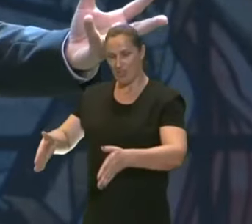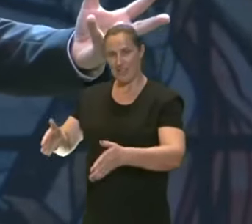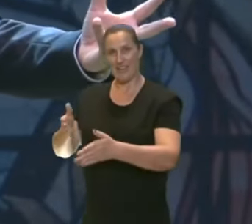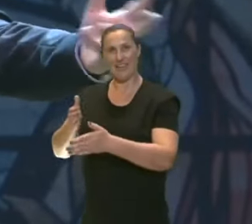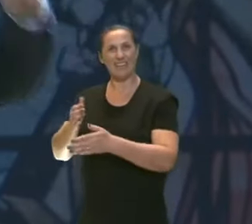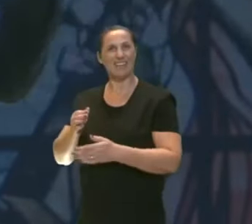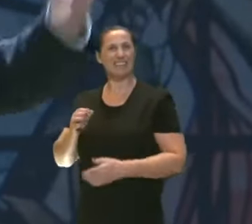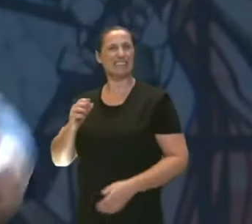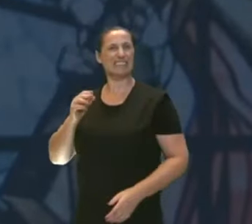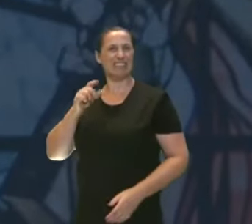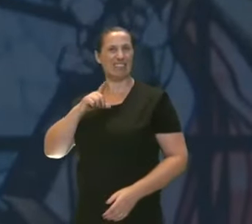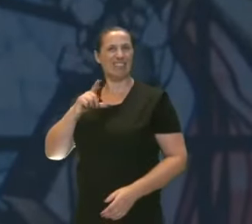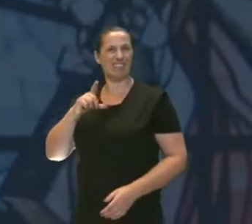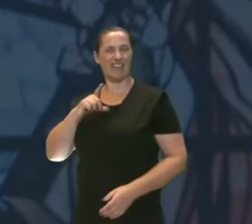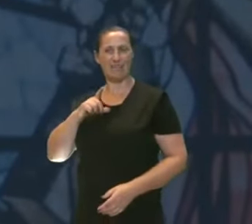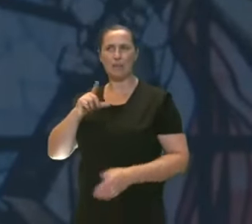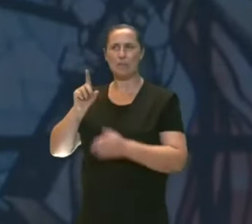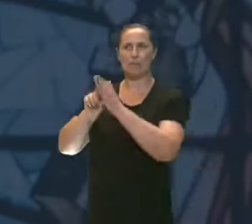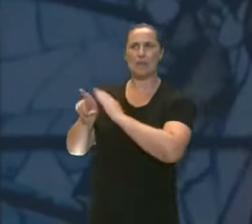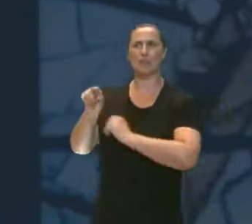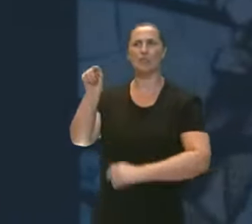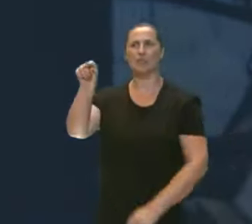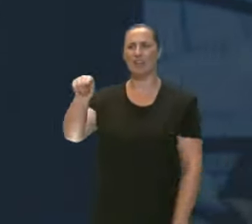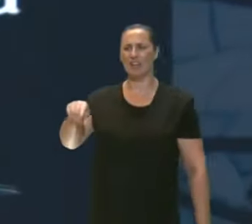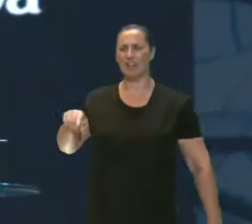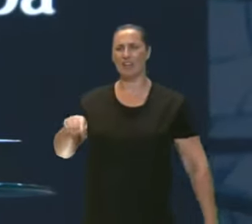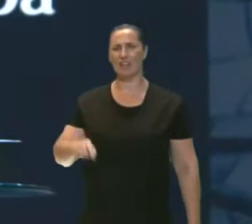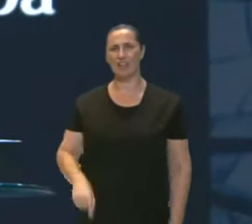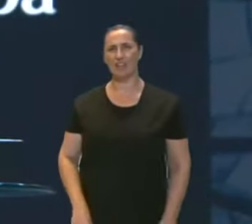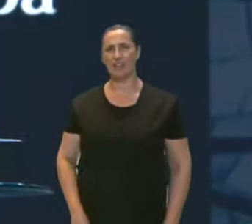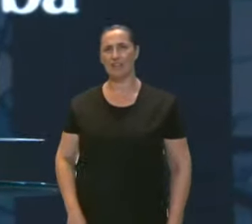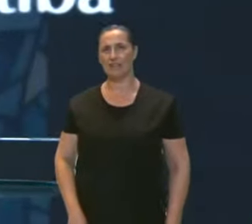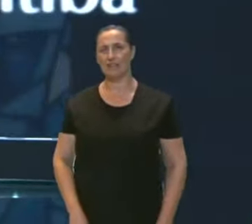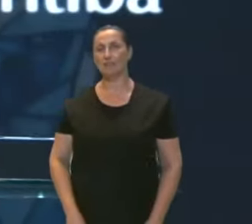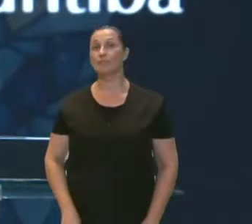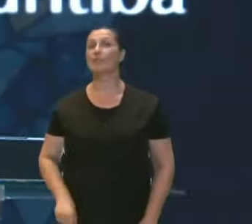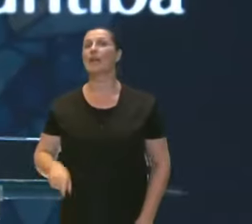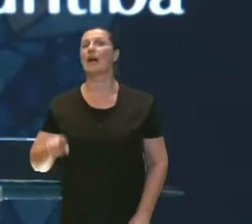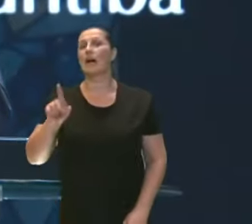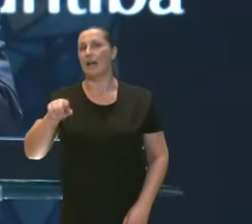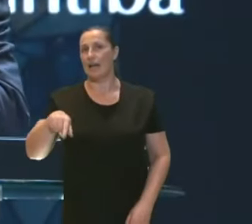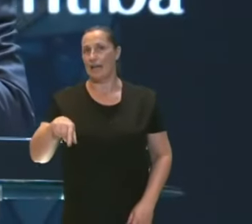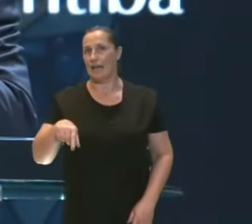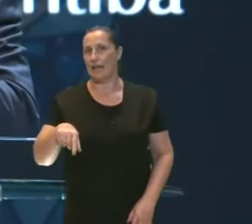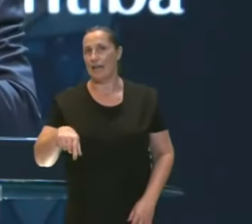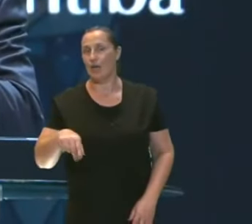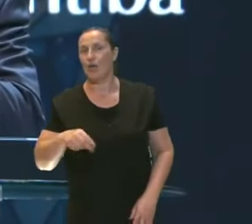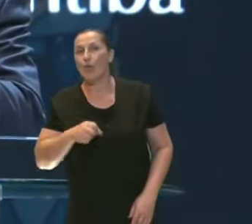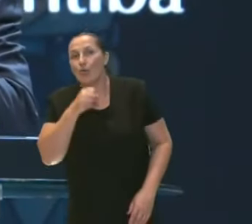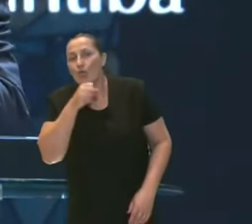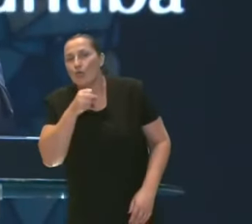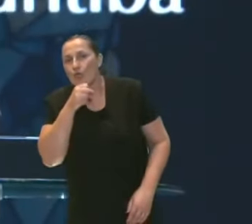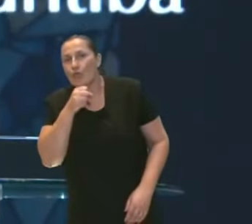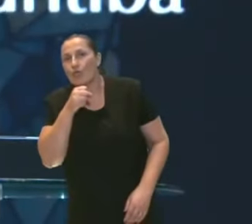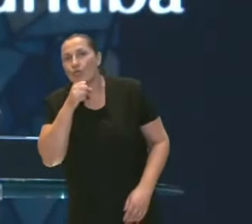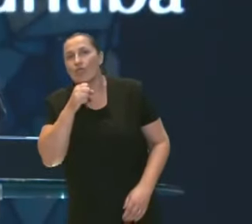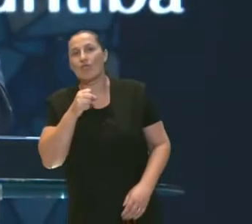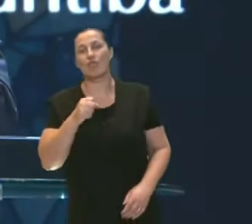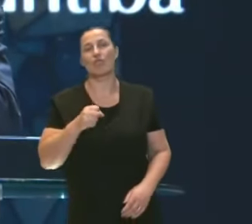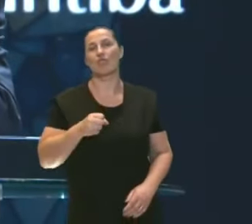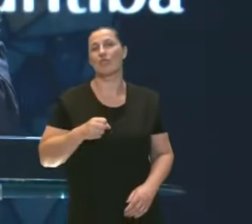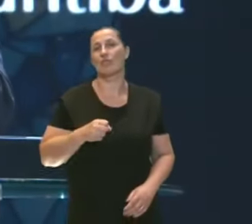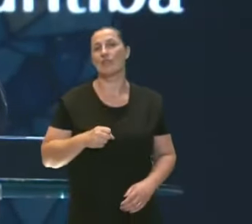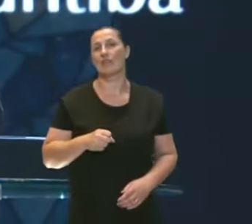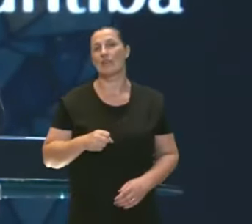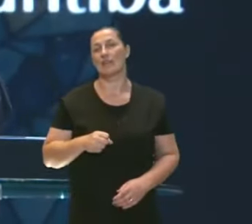coisa, e eles perguntam, mas o que é isso? Ah, o seu bisavô, o seu avô,